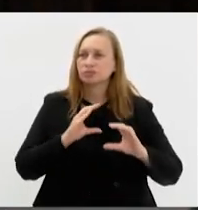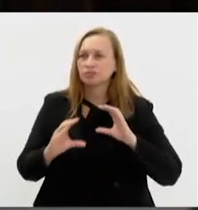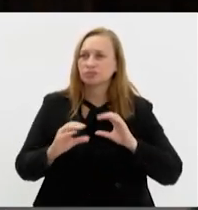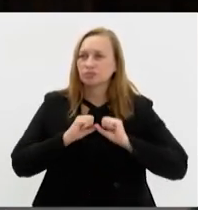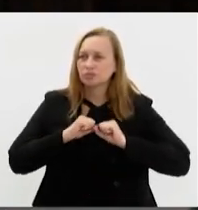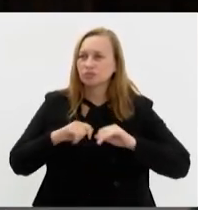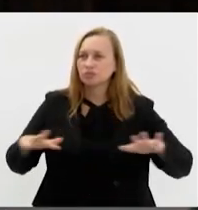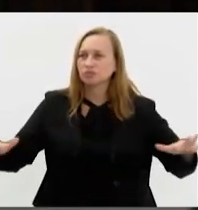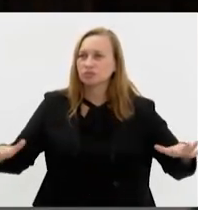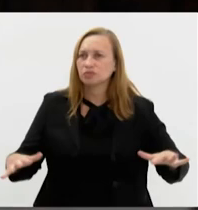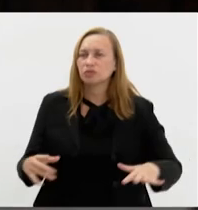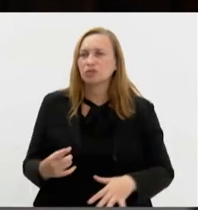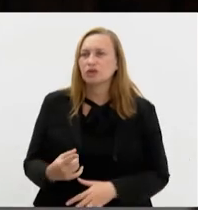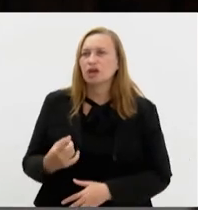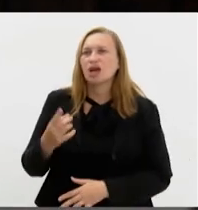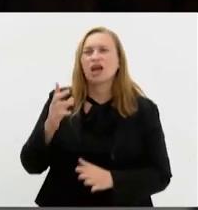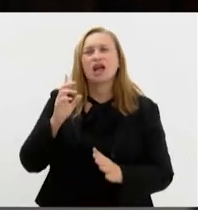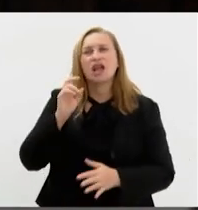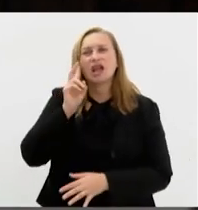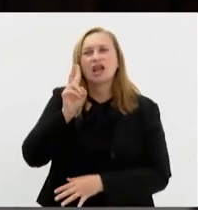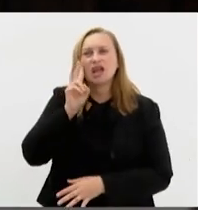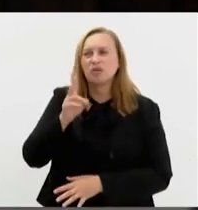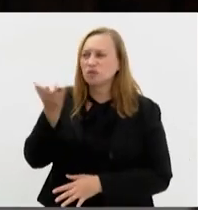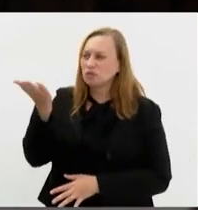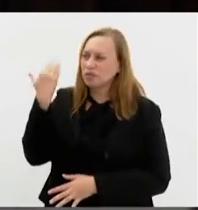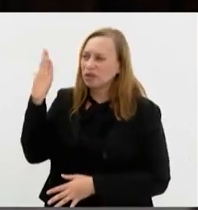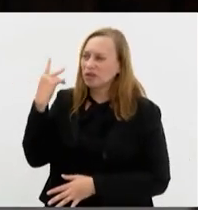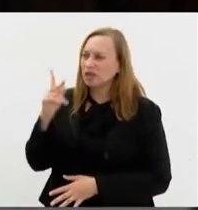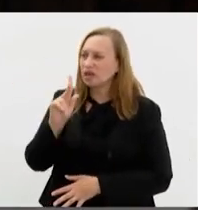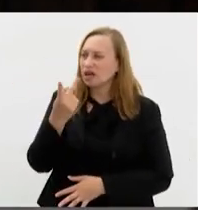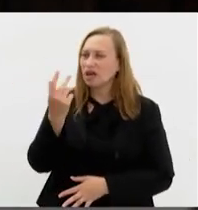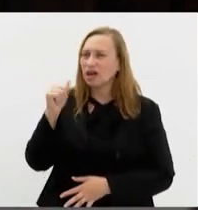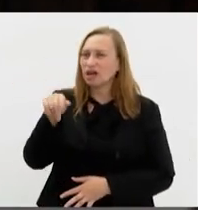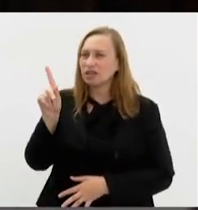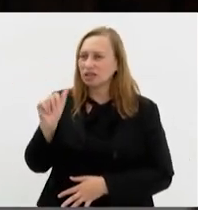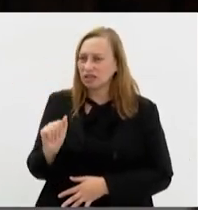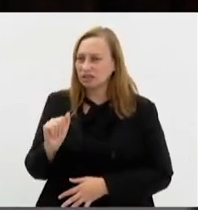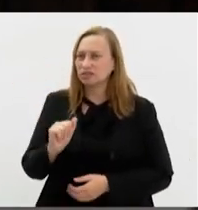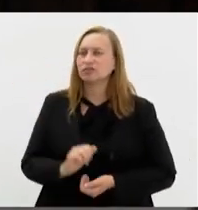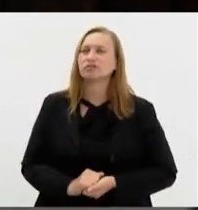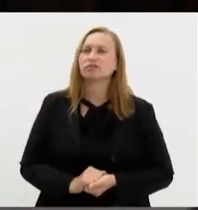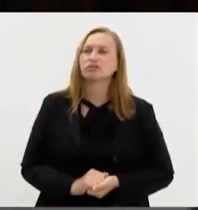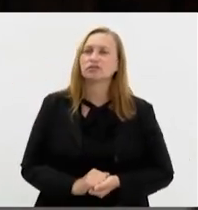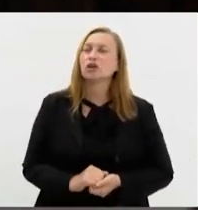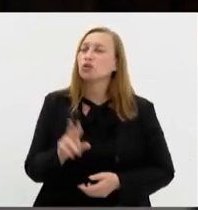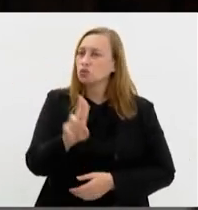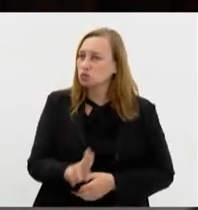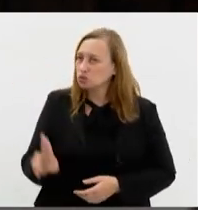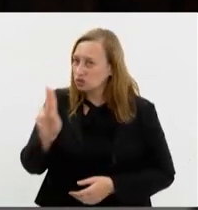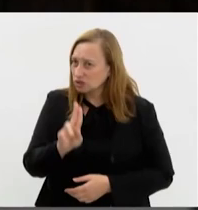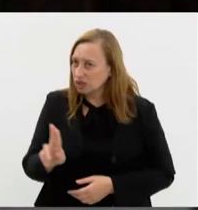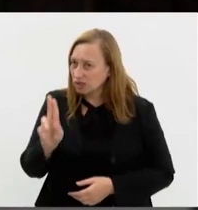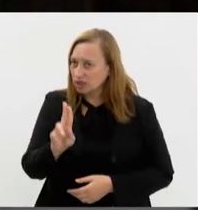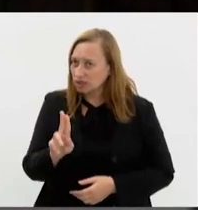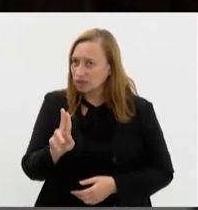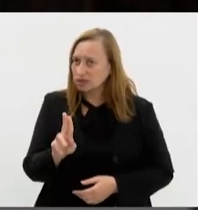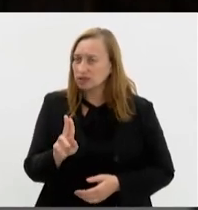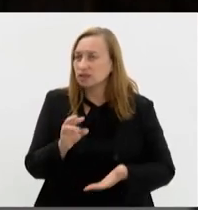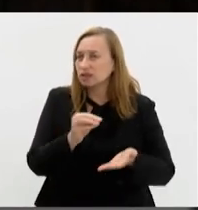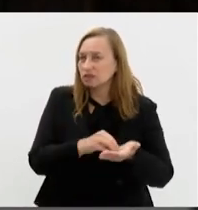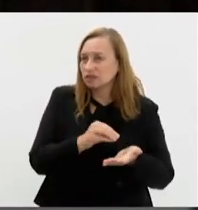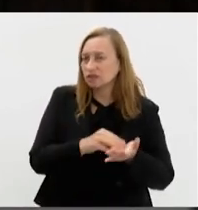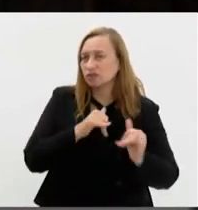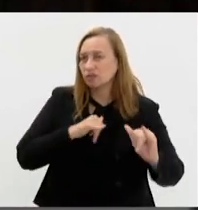a época de Hana arent o meio de comunicação de massa por Excelência utilizado para disseminar desinformação era o